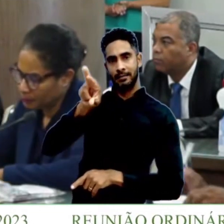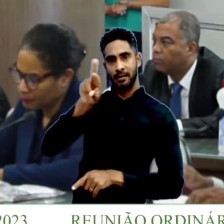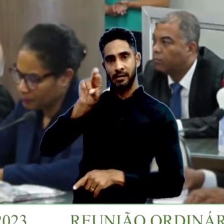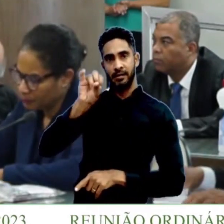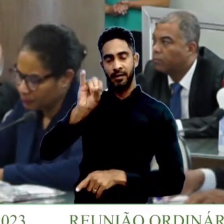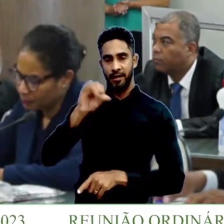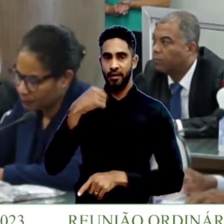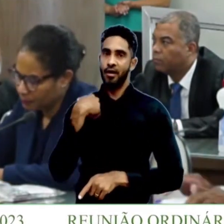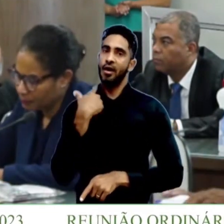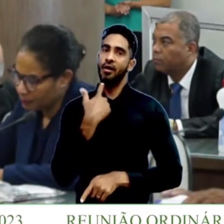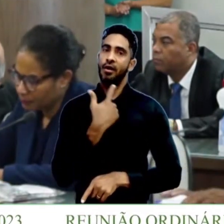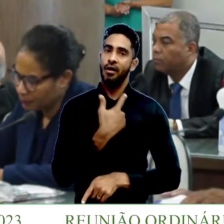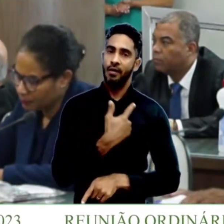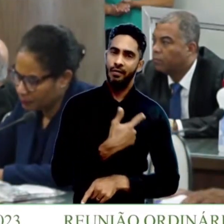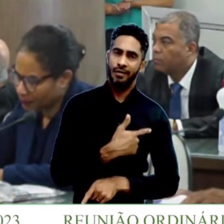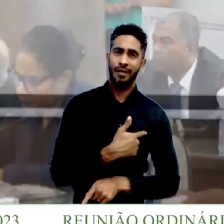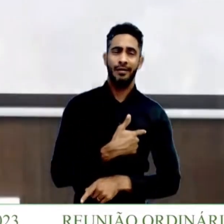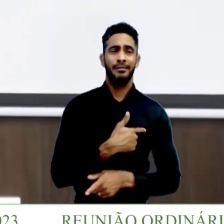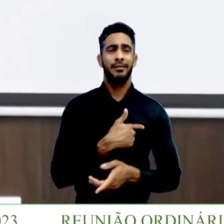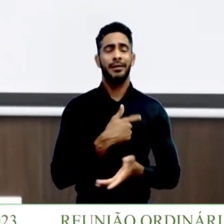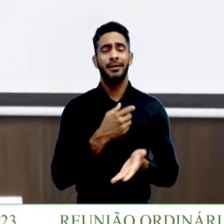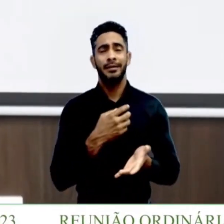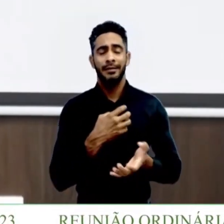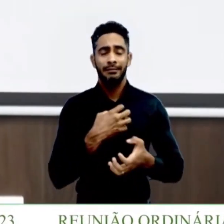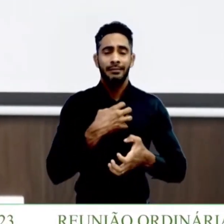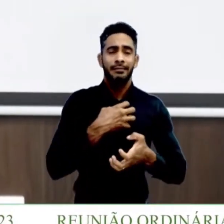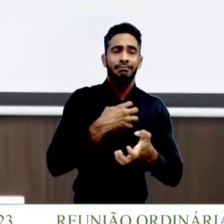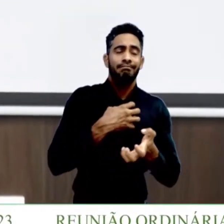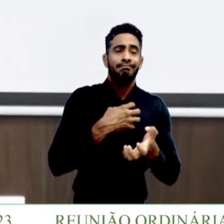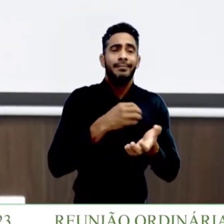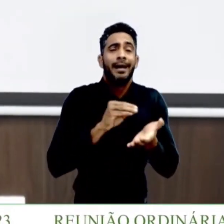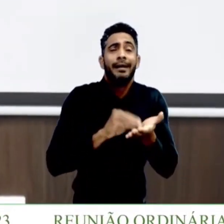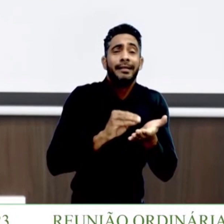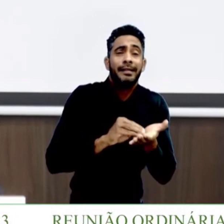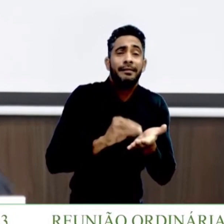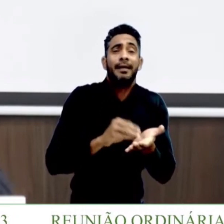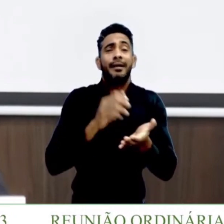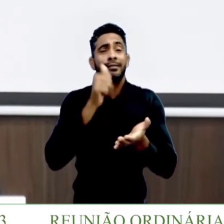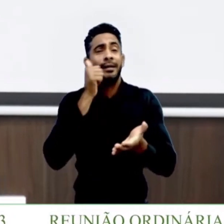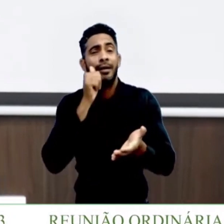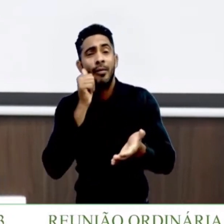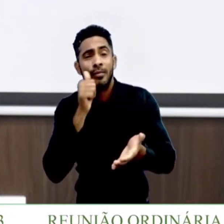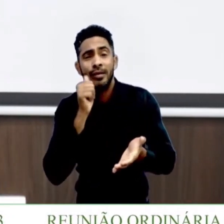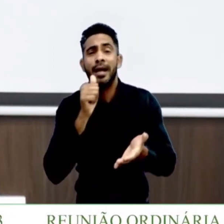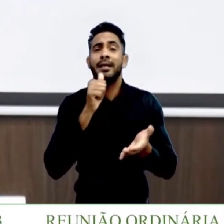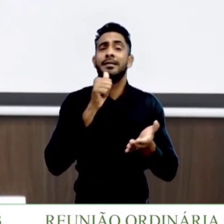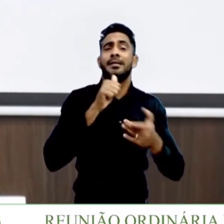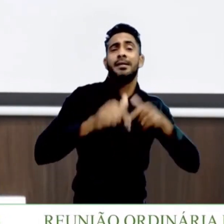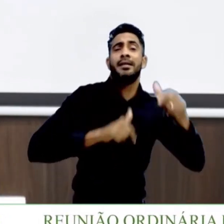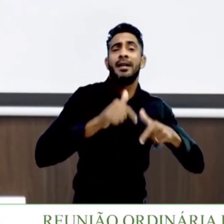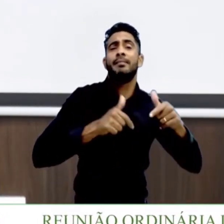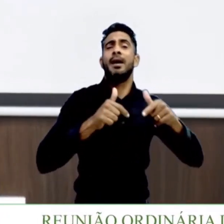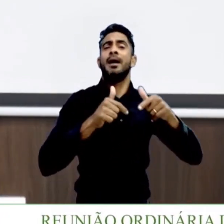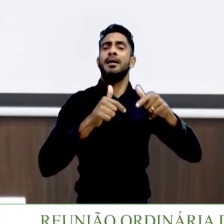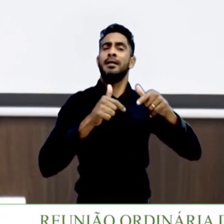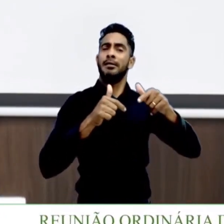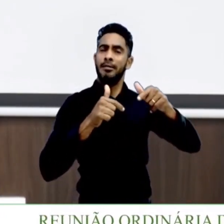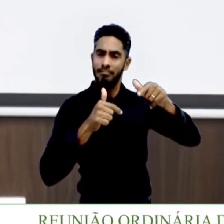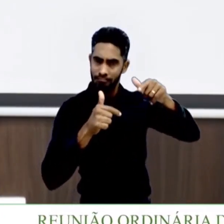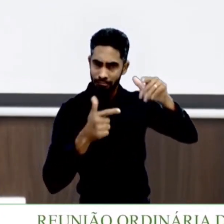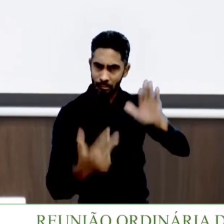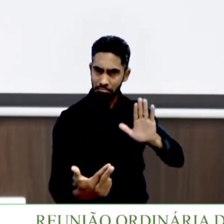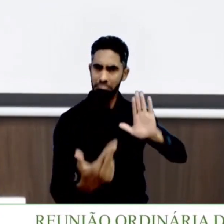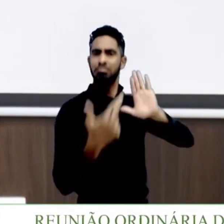nós que somos tão carentes de mulheres à frente, de órgãos, de instituições, você aí,